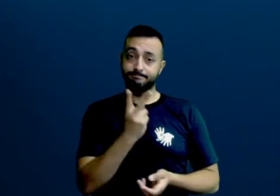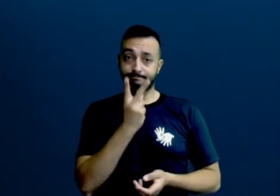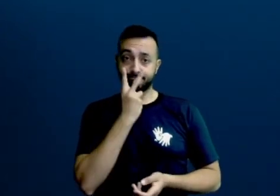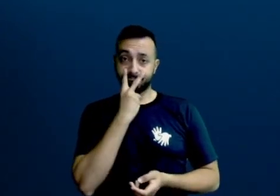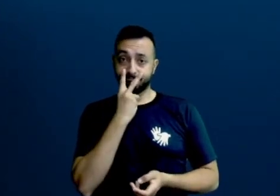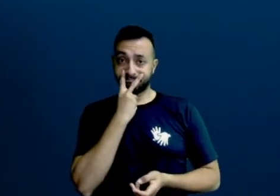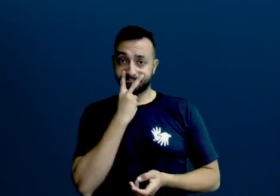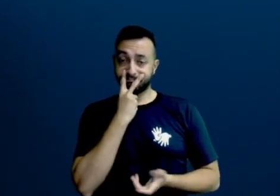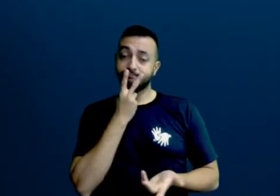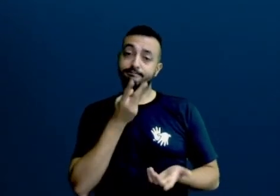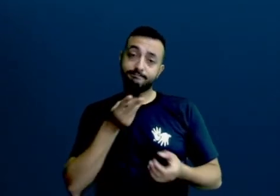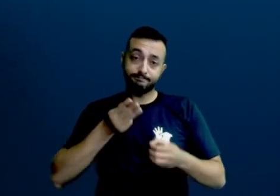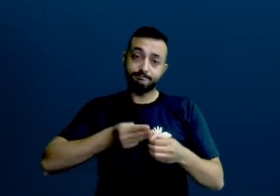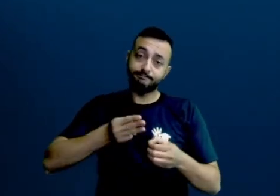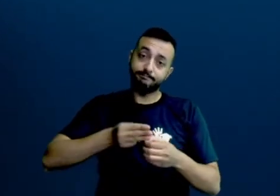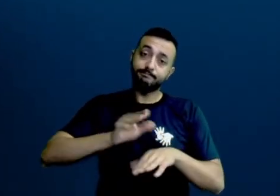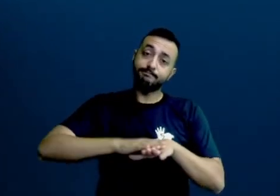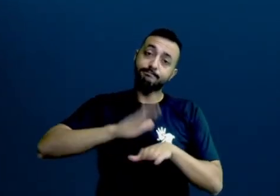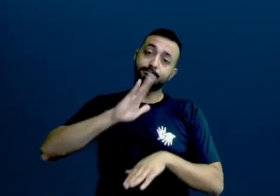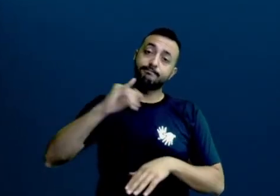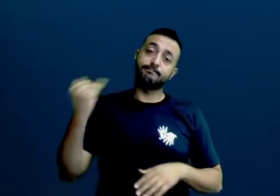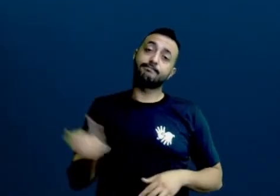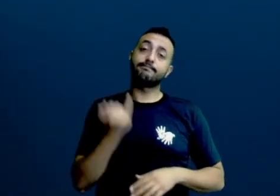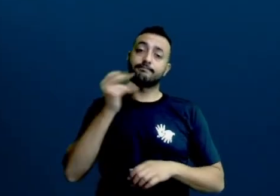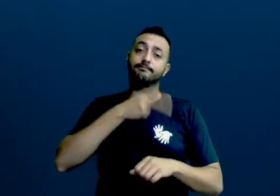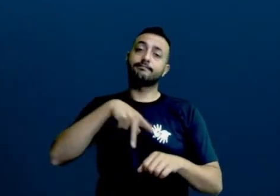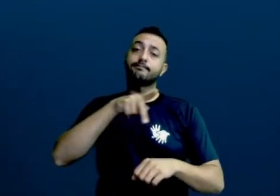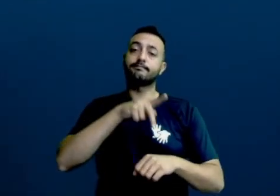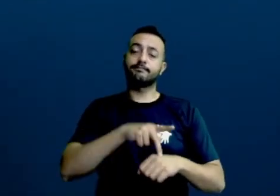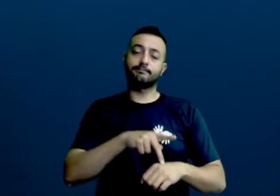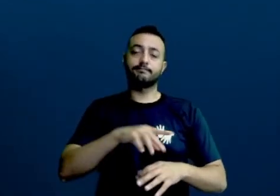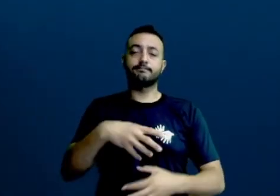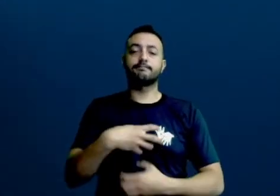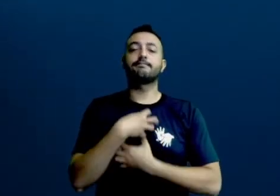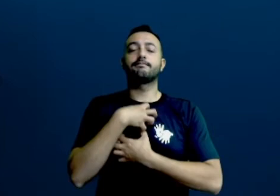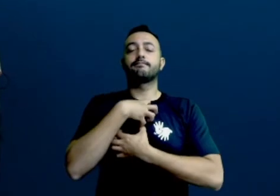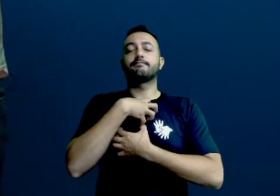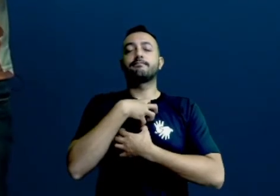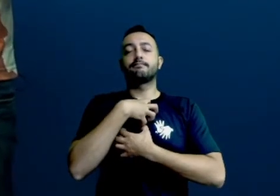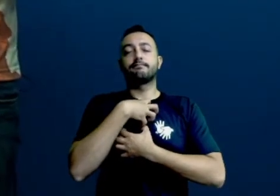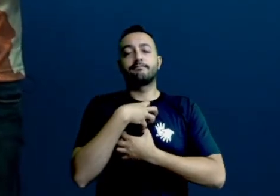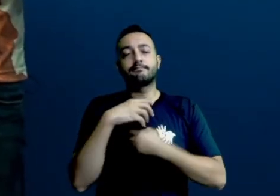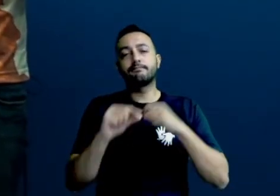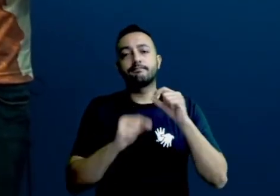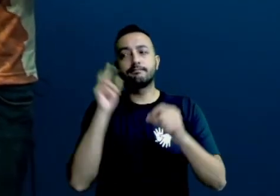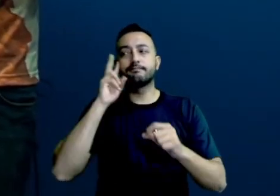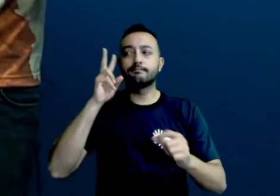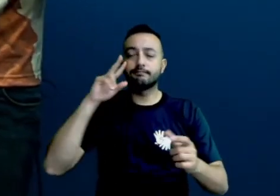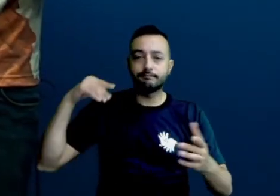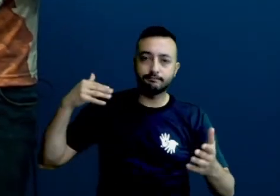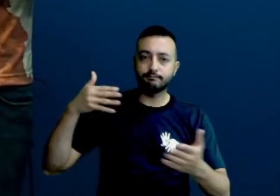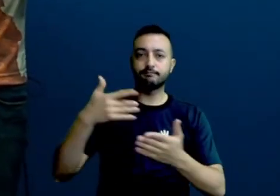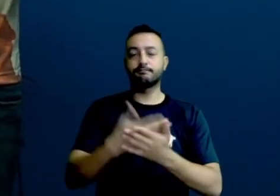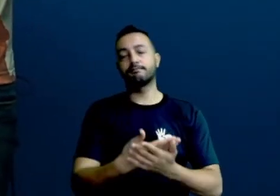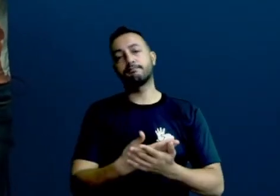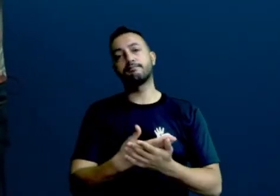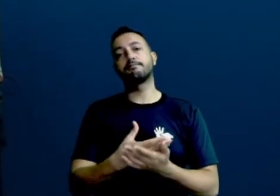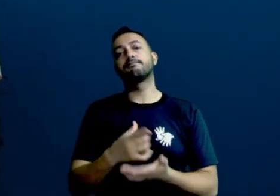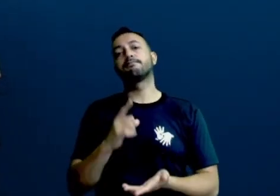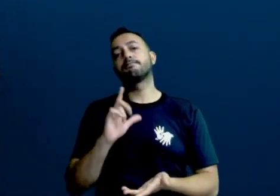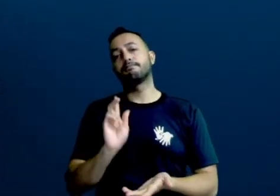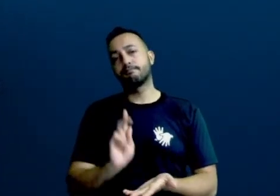de Santo Antão com um dos municípios mais importantes no nosso país no quesito do ponto de vista histórico de